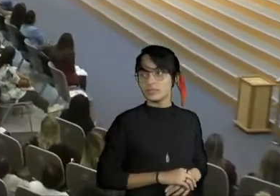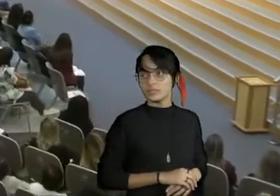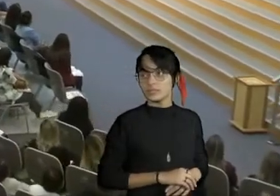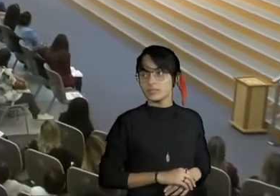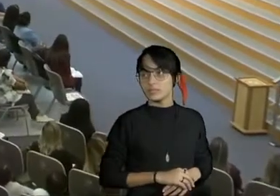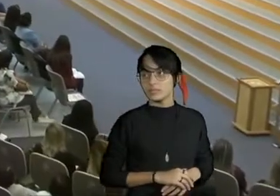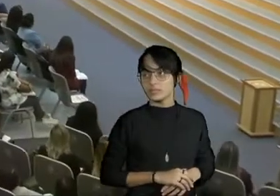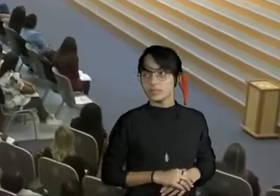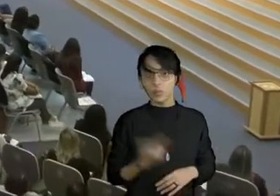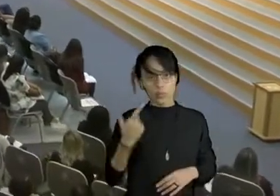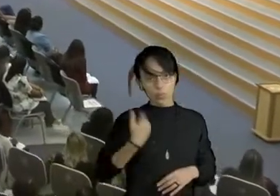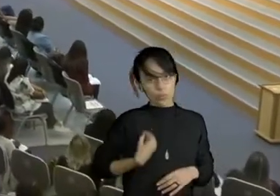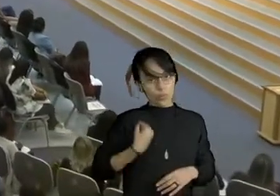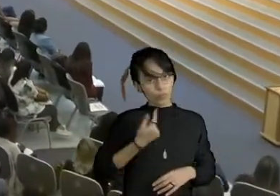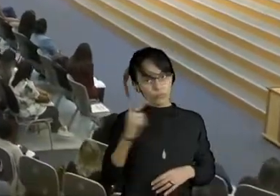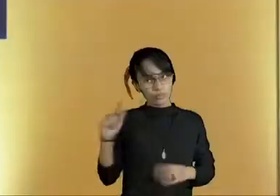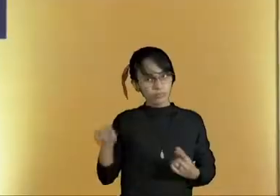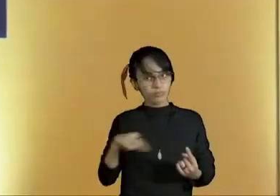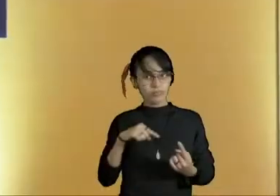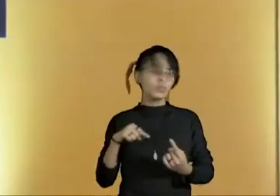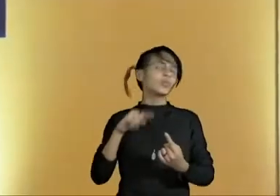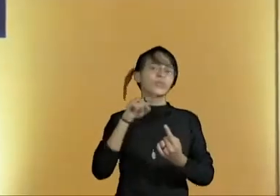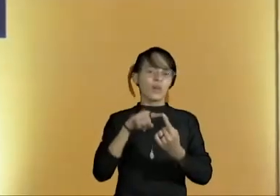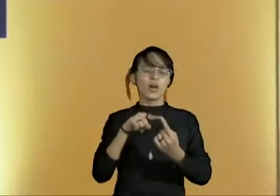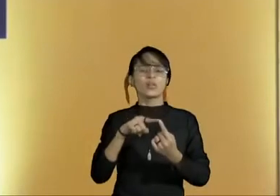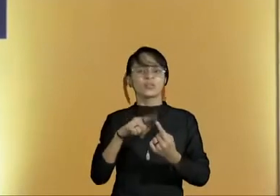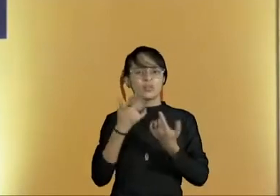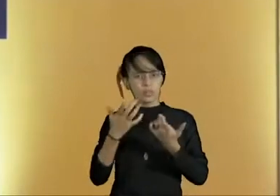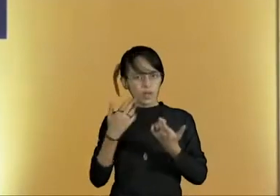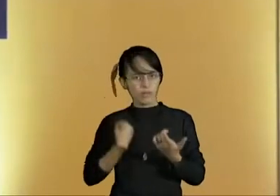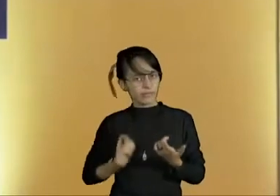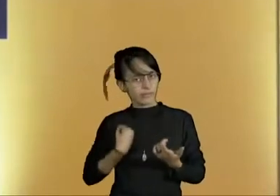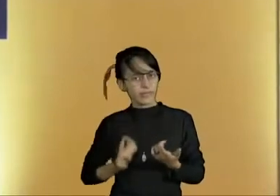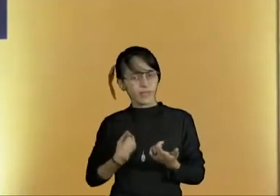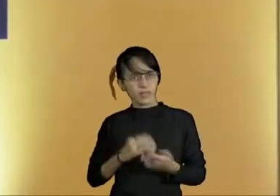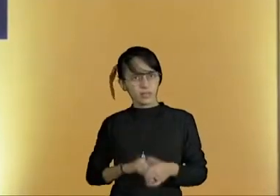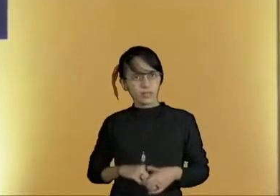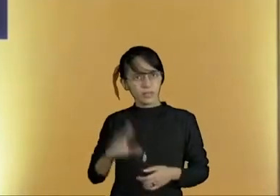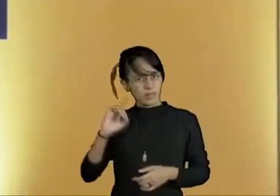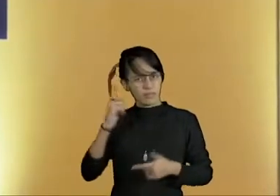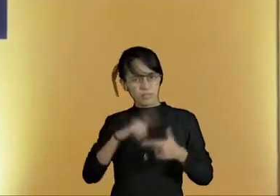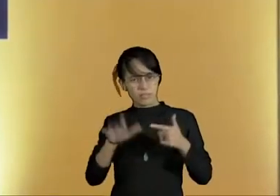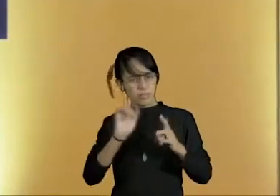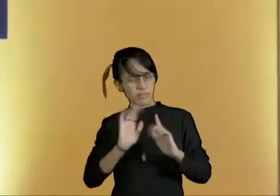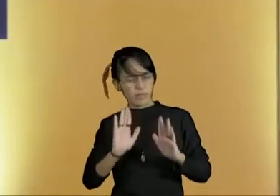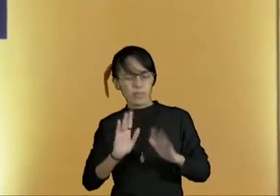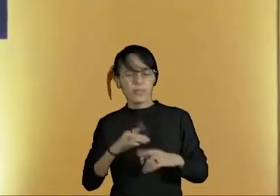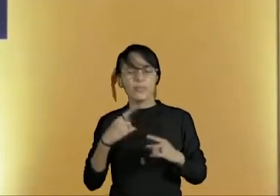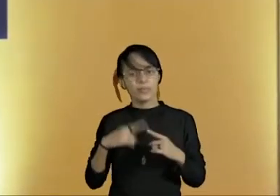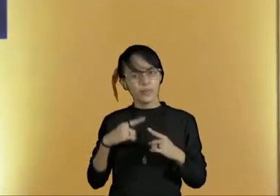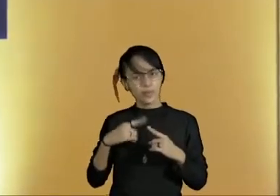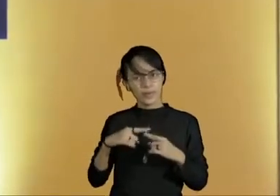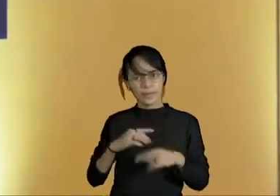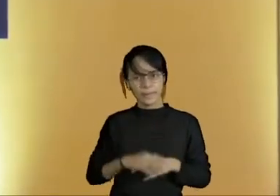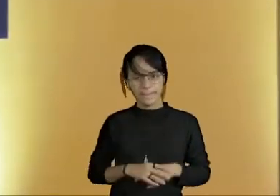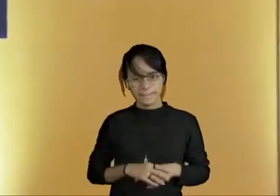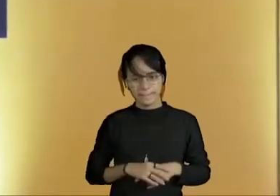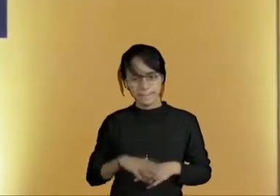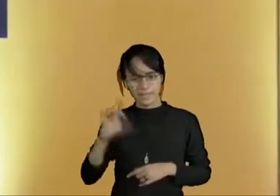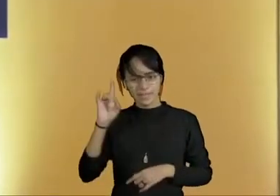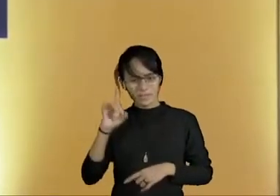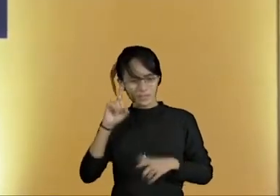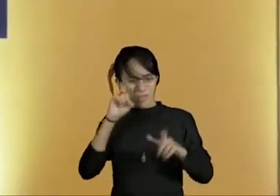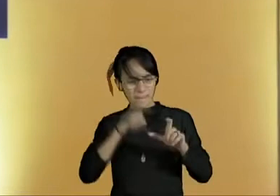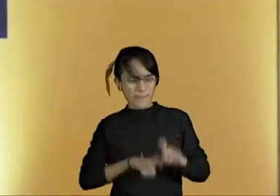Quando não tem vida no alvo daquilo que eu quero que viva, para Deus não tem problema. Sabe por quê? Porque ele não depende da